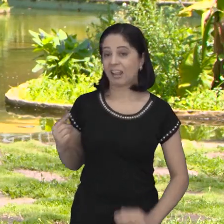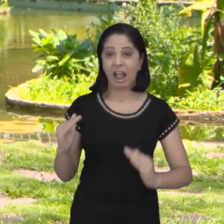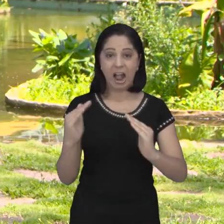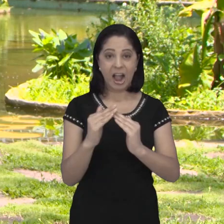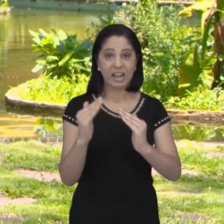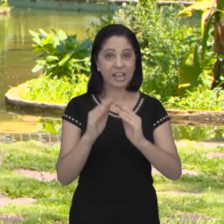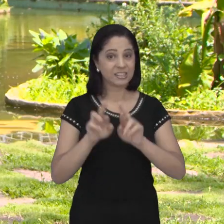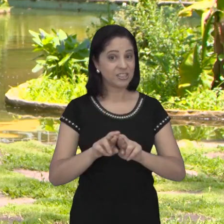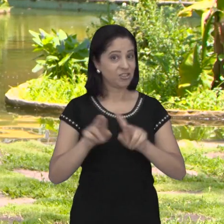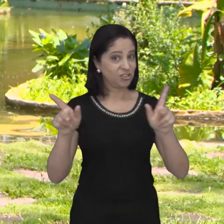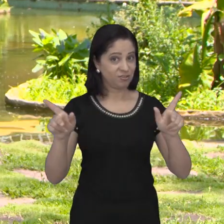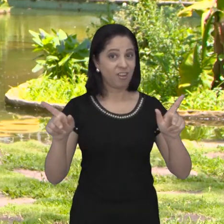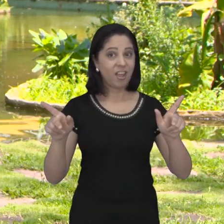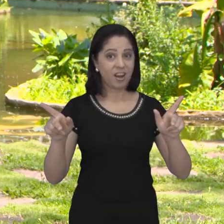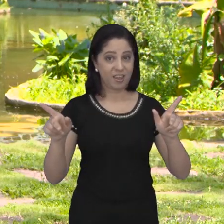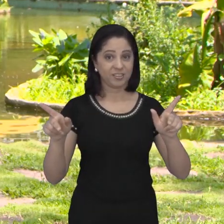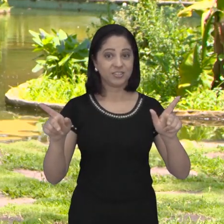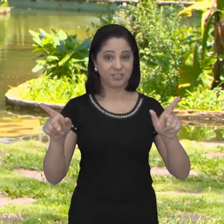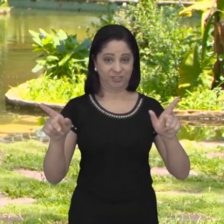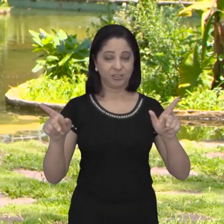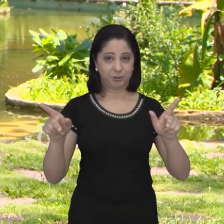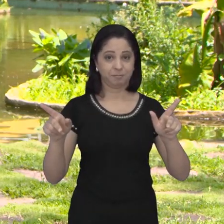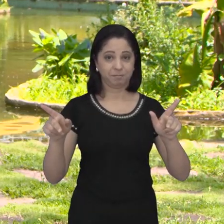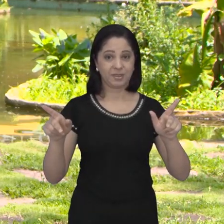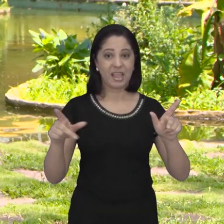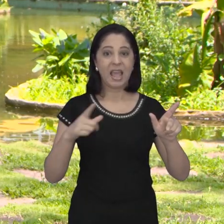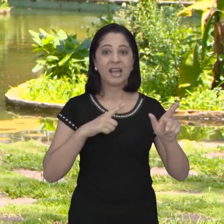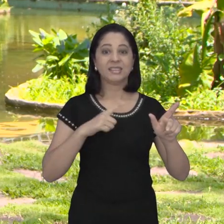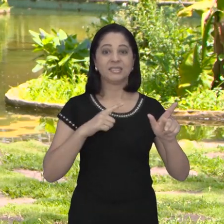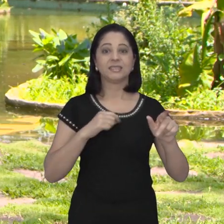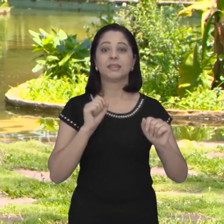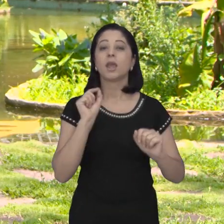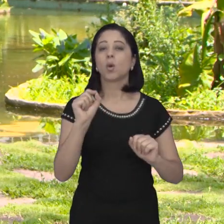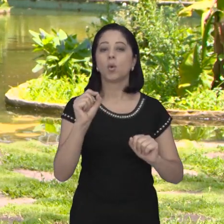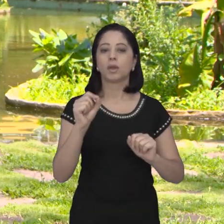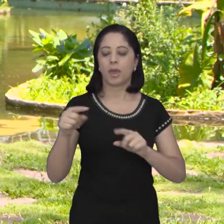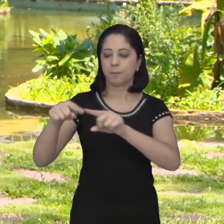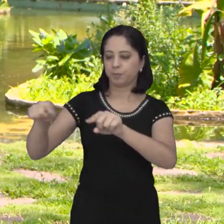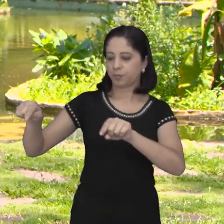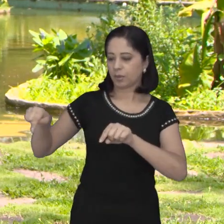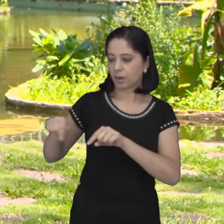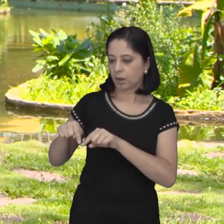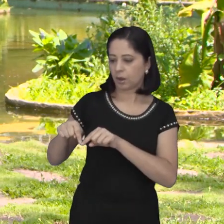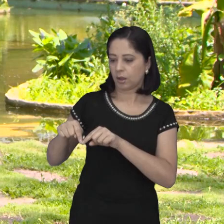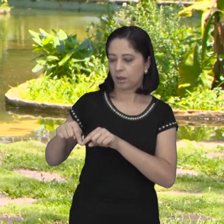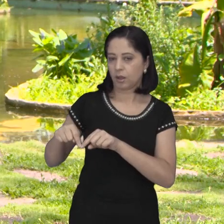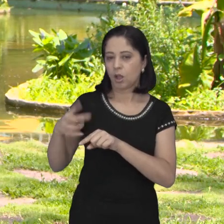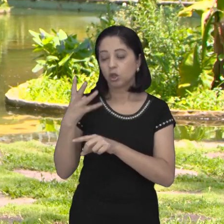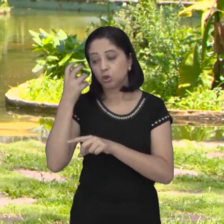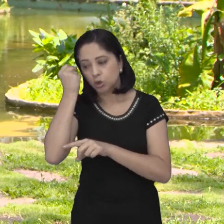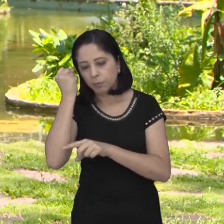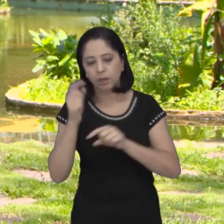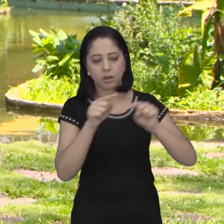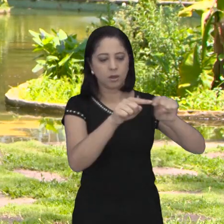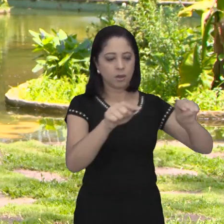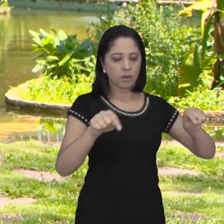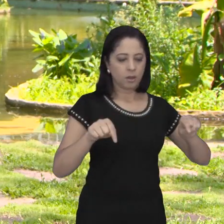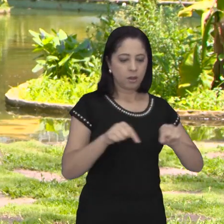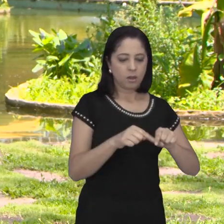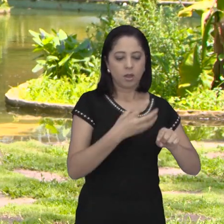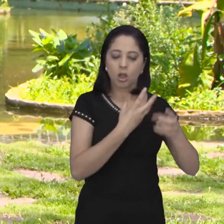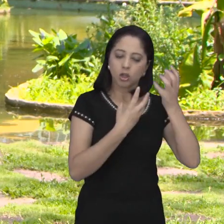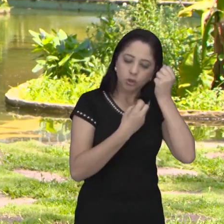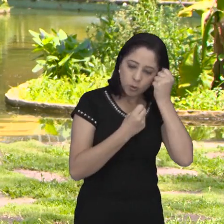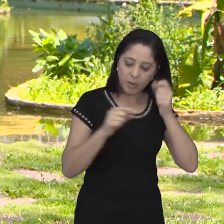das coisas que mais me deixou emocionada foi que